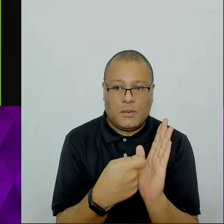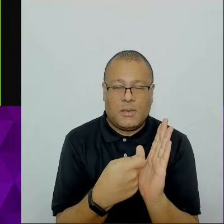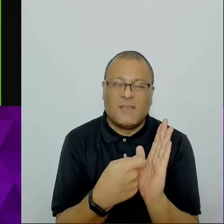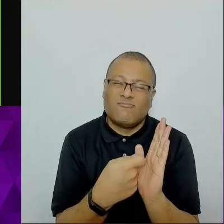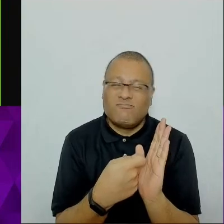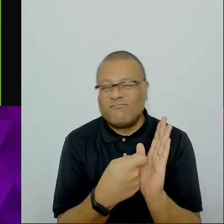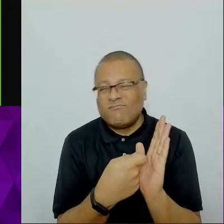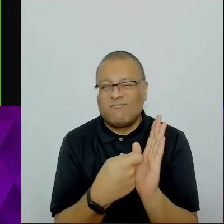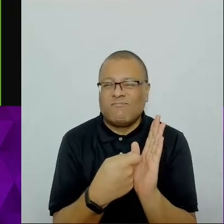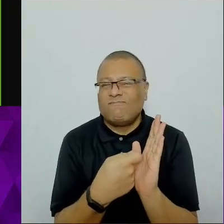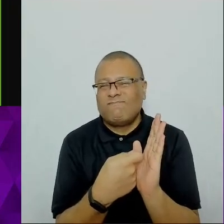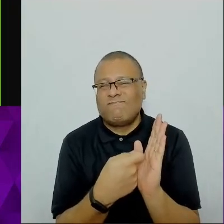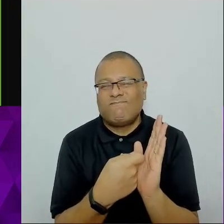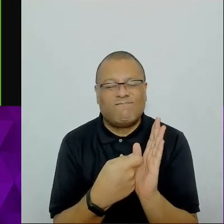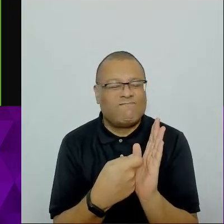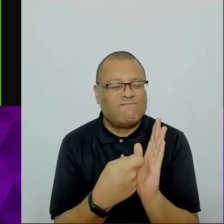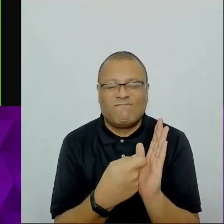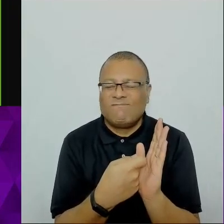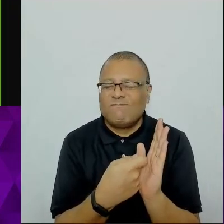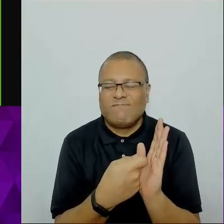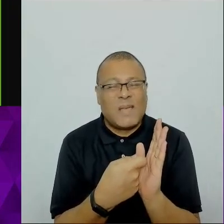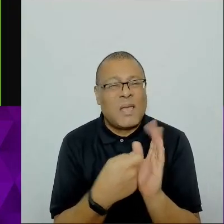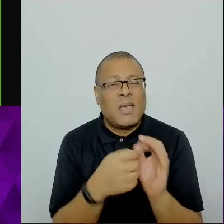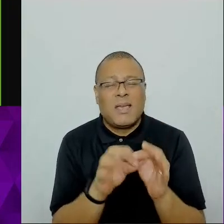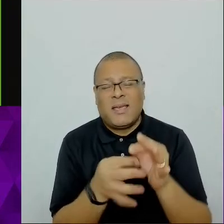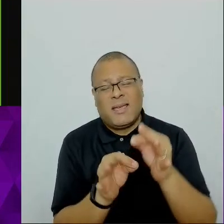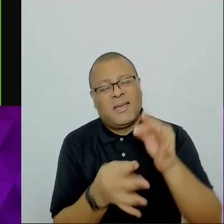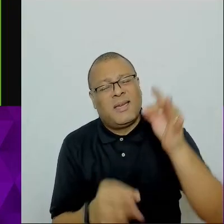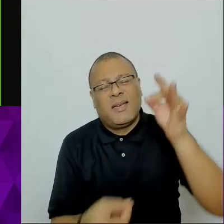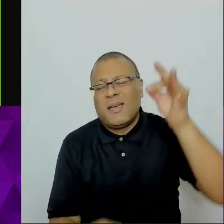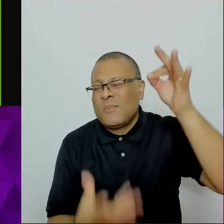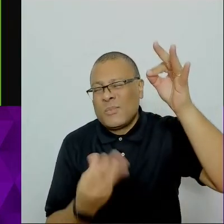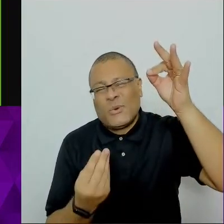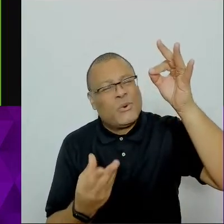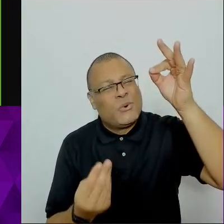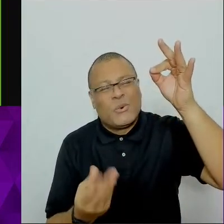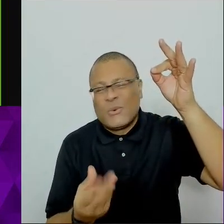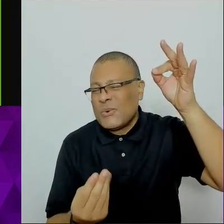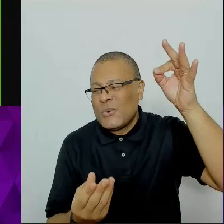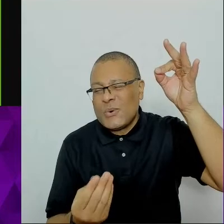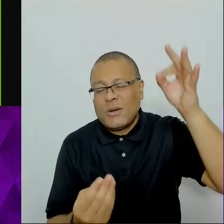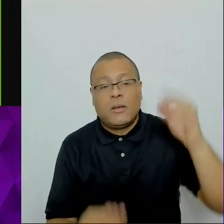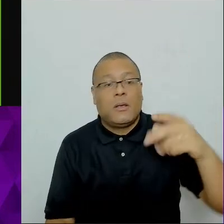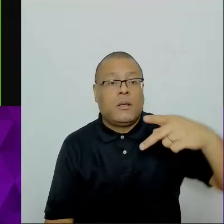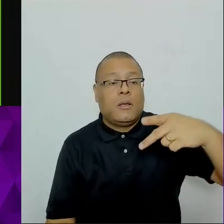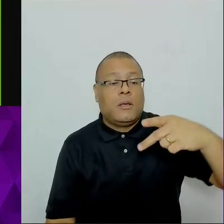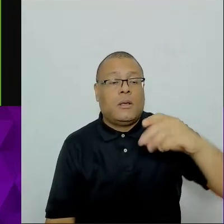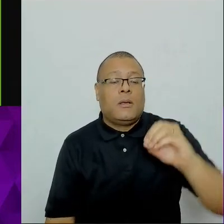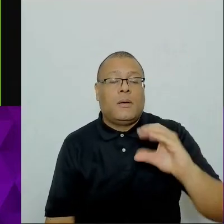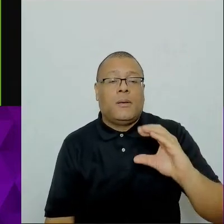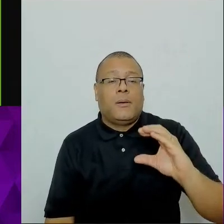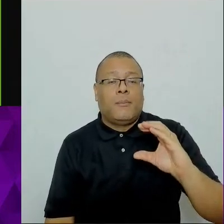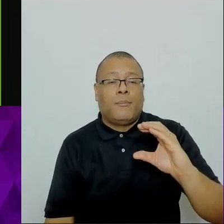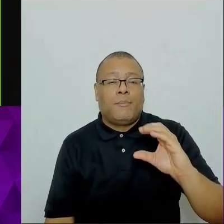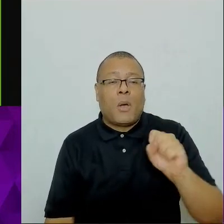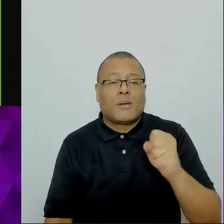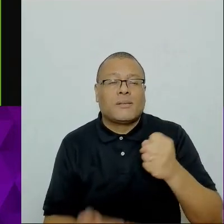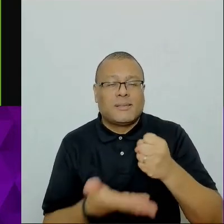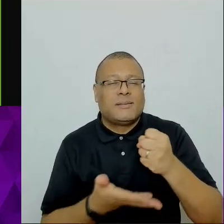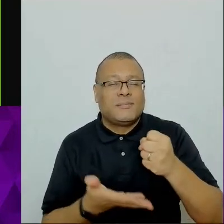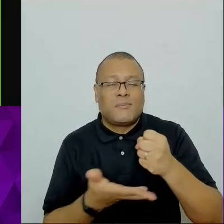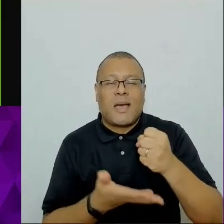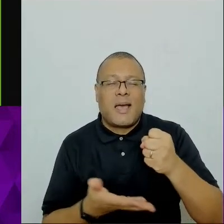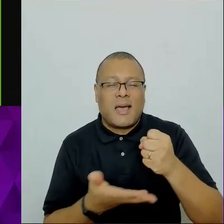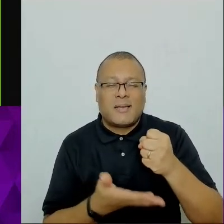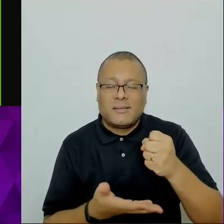que algo muito grande para um script, né? Para fazer POCs básicas ou